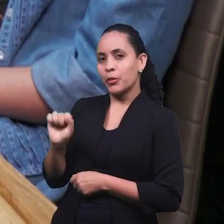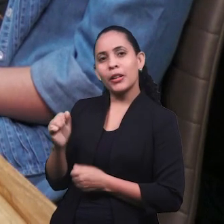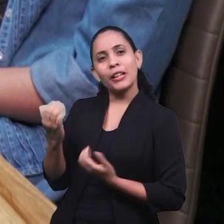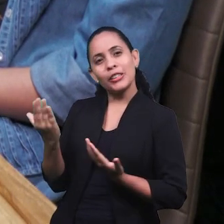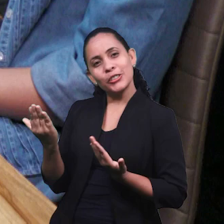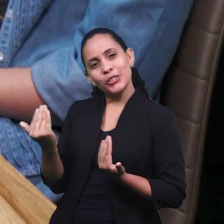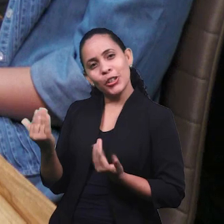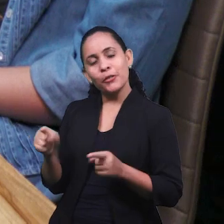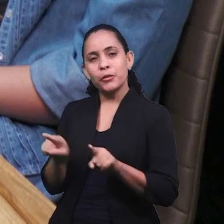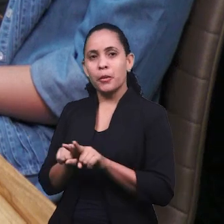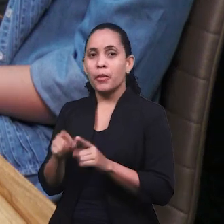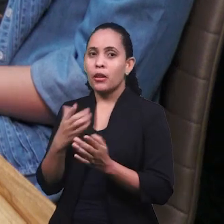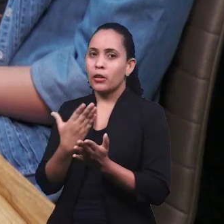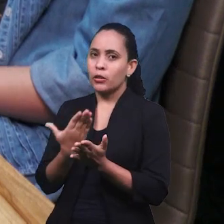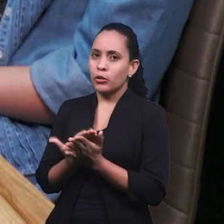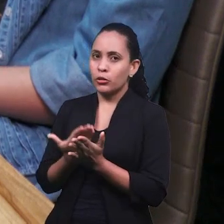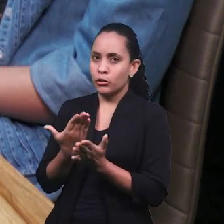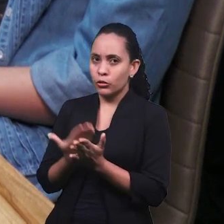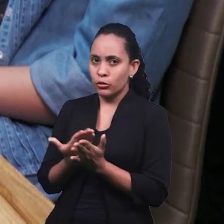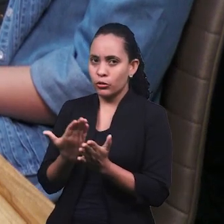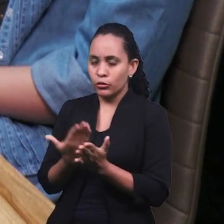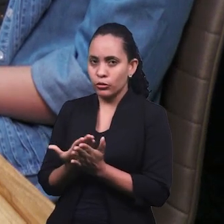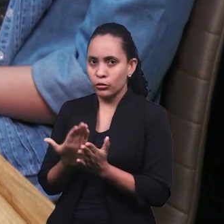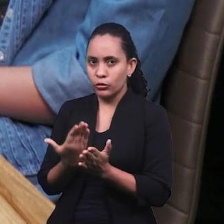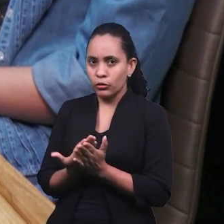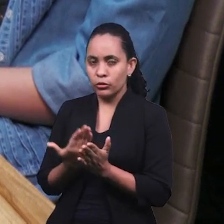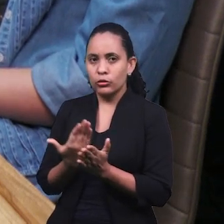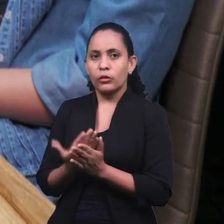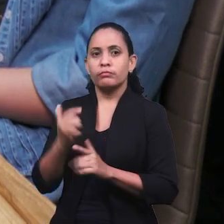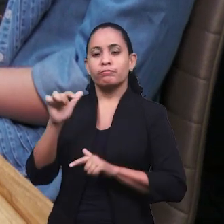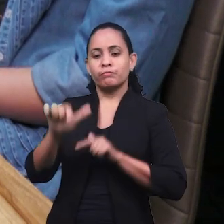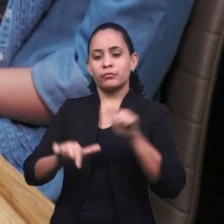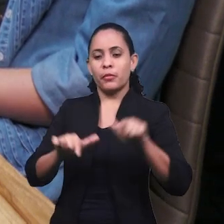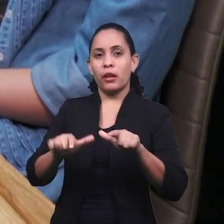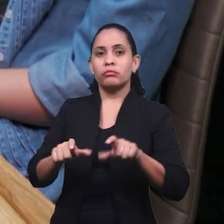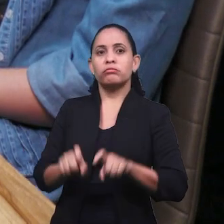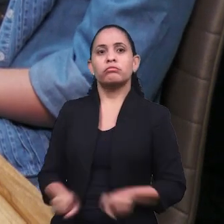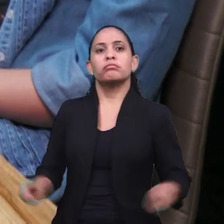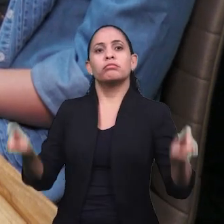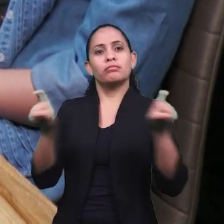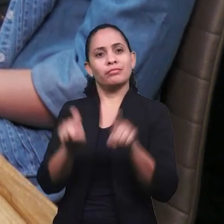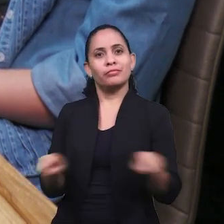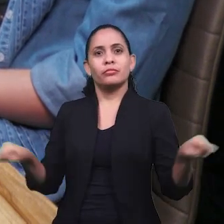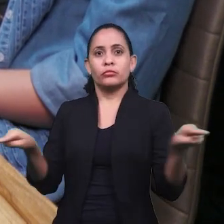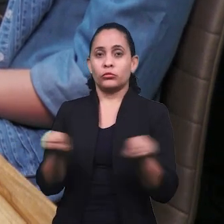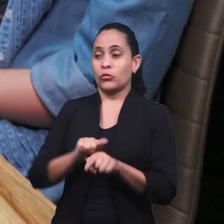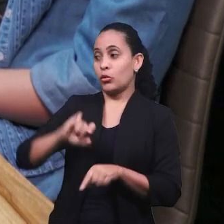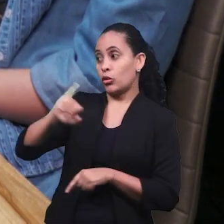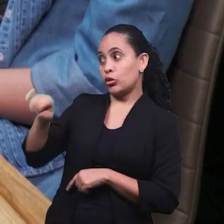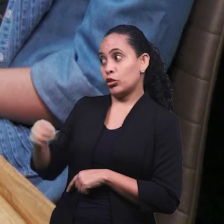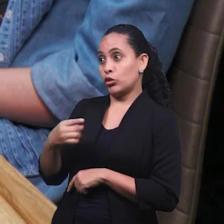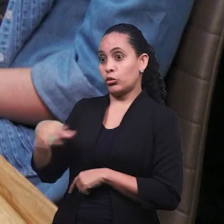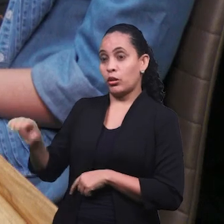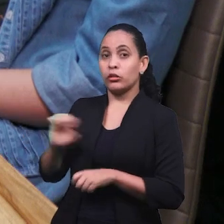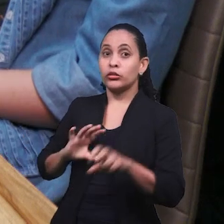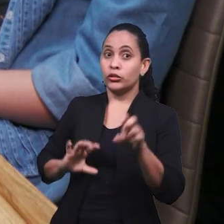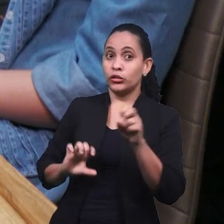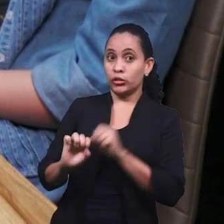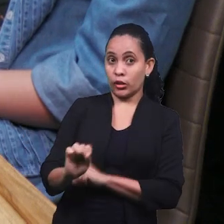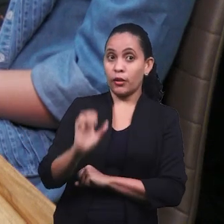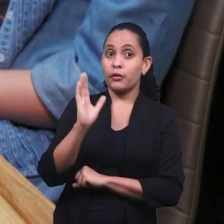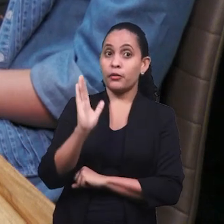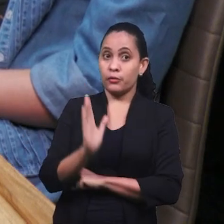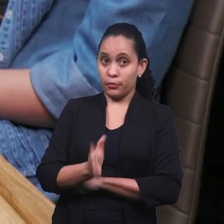ainda, estudante em análise e desenvolvimento de sistemas, e com o João Paulo, já formado, já